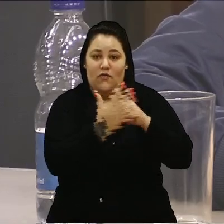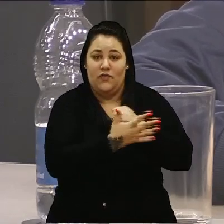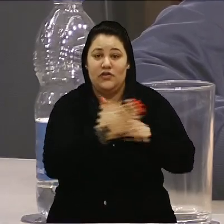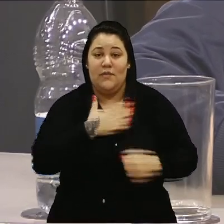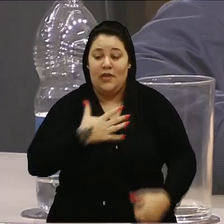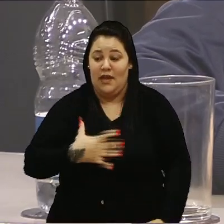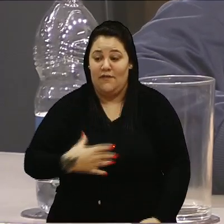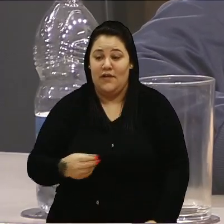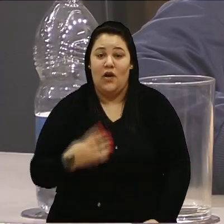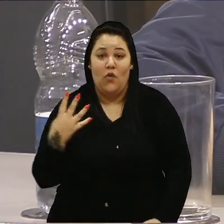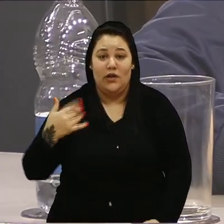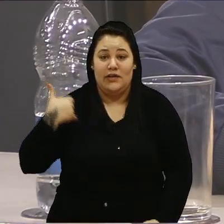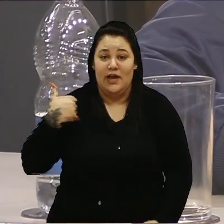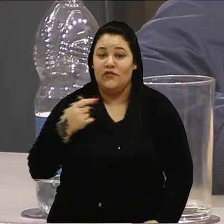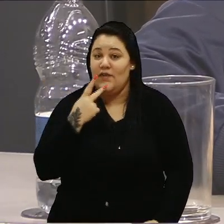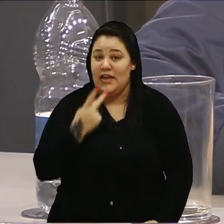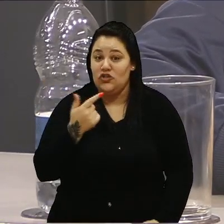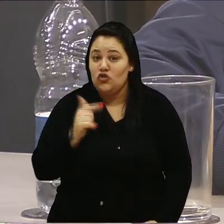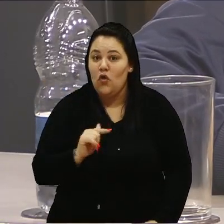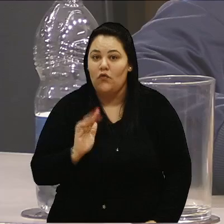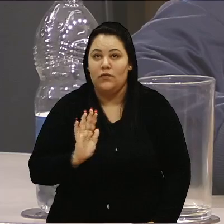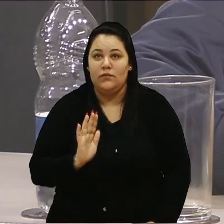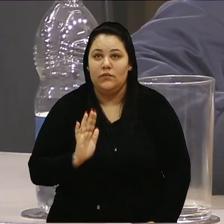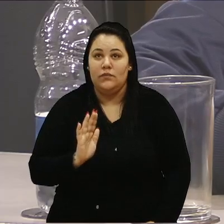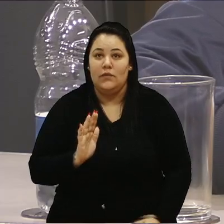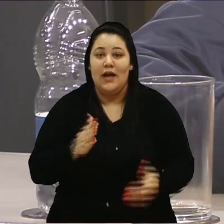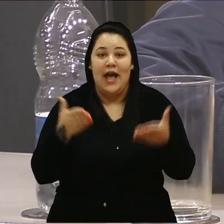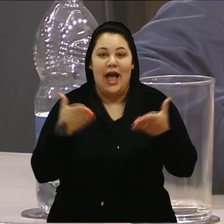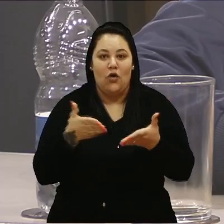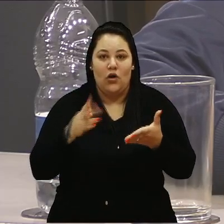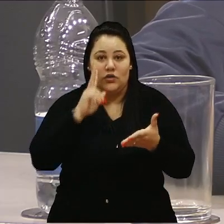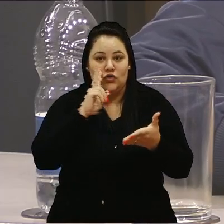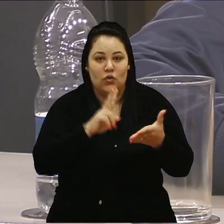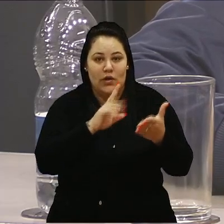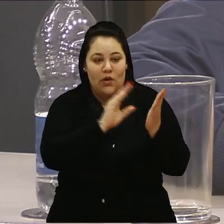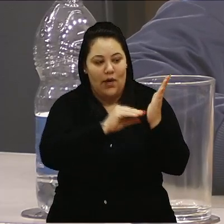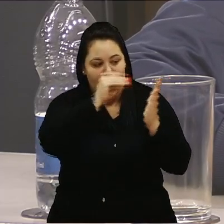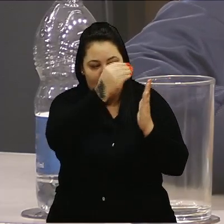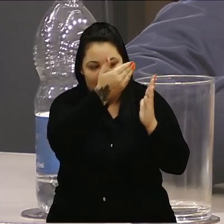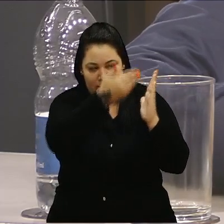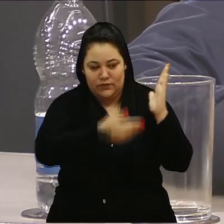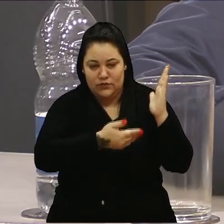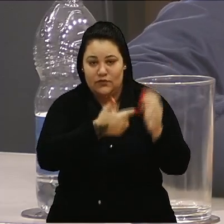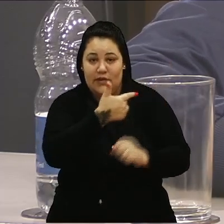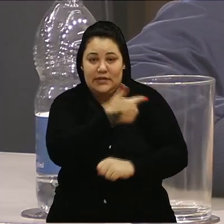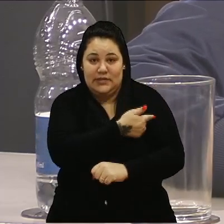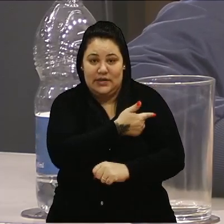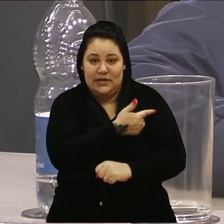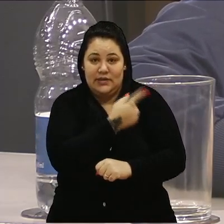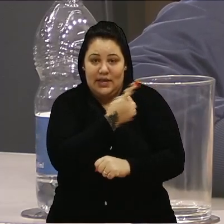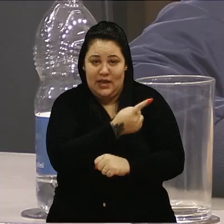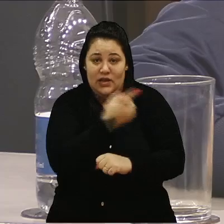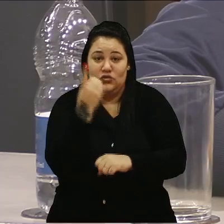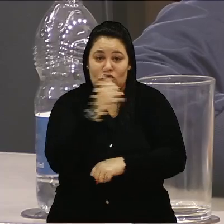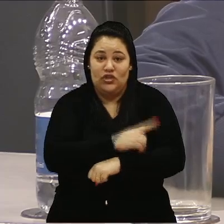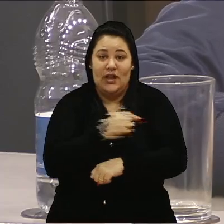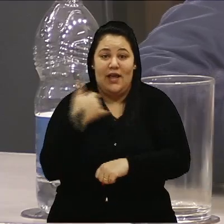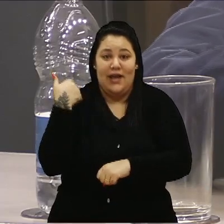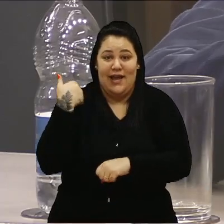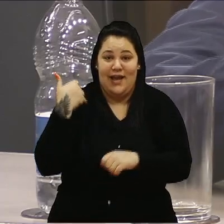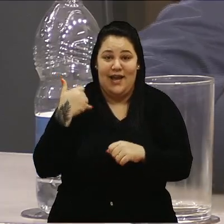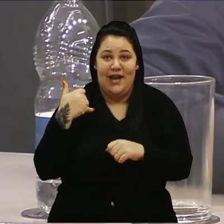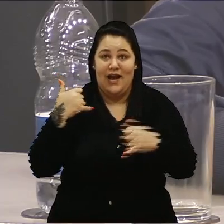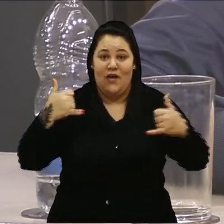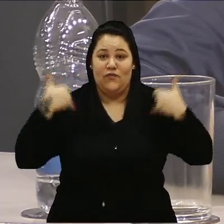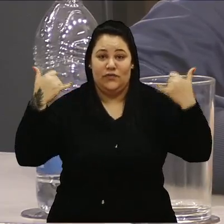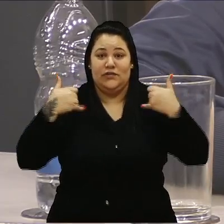anos. Falei e afirmo. Agora, se a senhora pegar o calendário vacinal dela, no dia que ela faz aniversário, de tarde ou